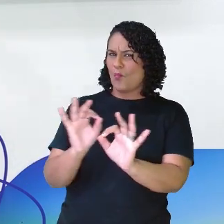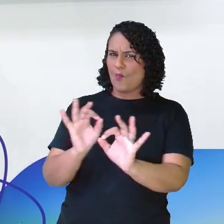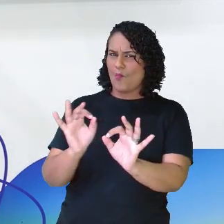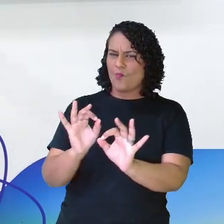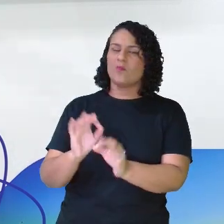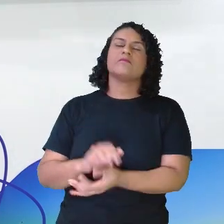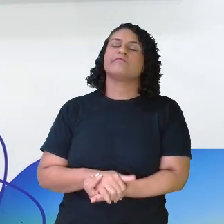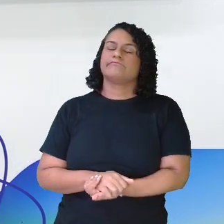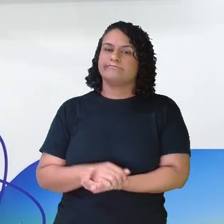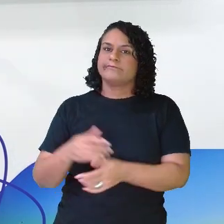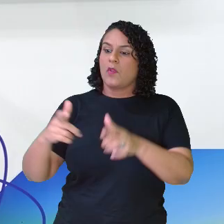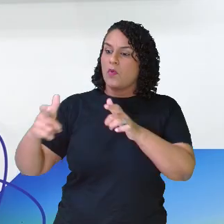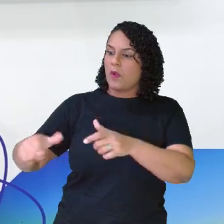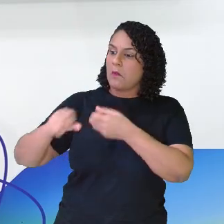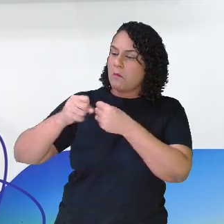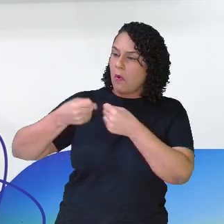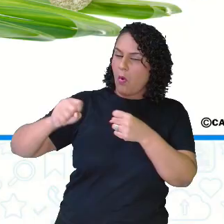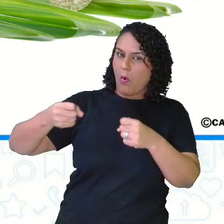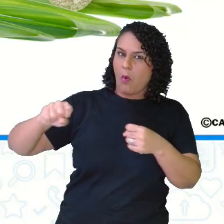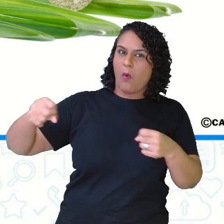pensar em grandes propriedades de terra.